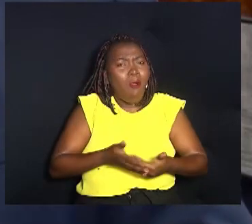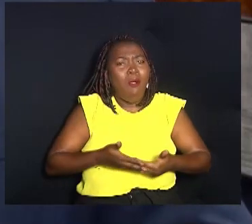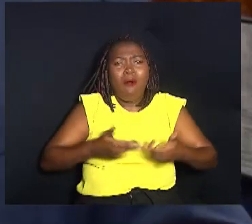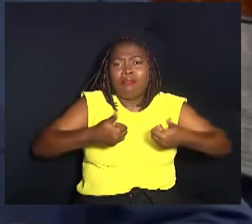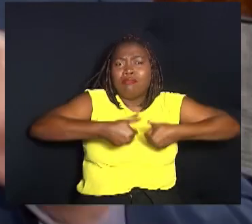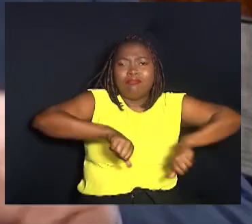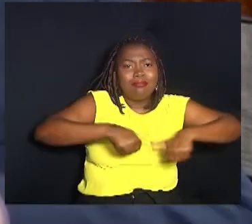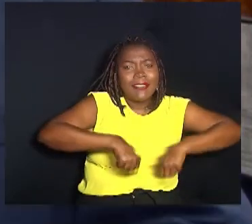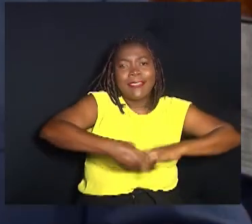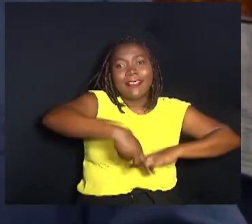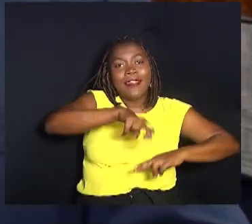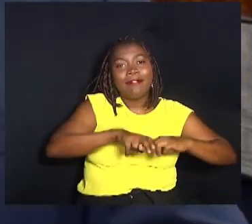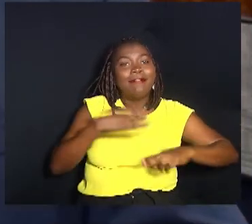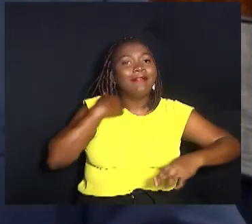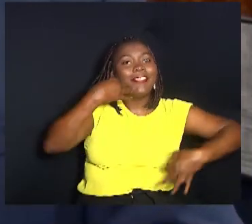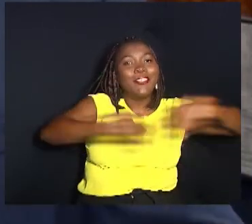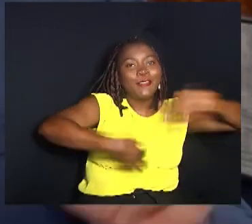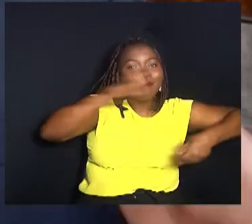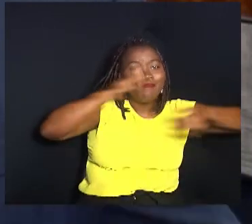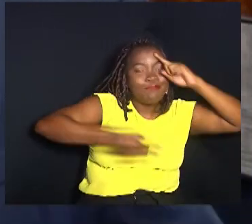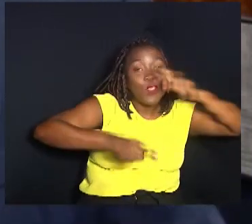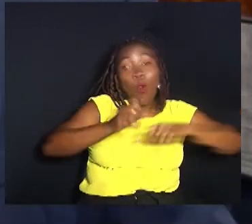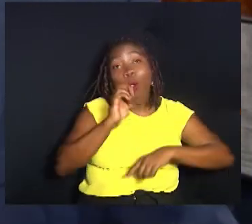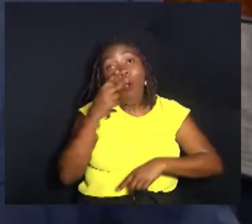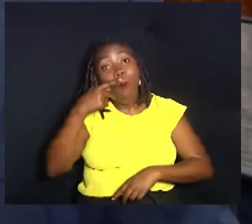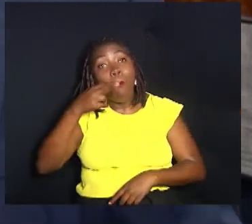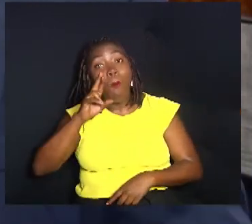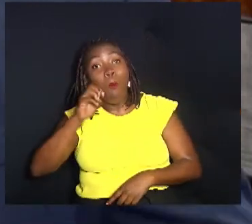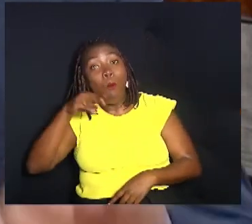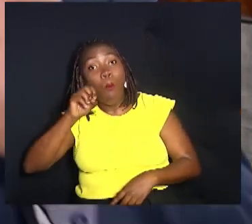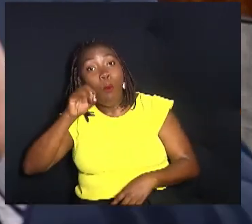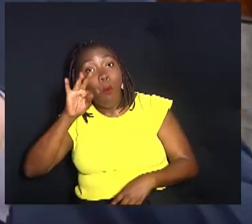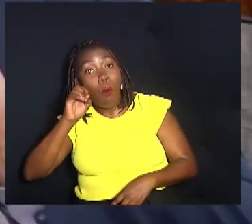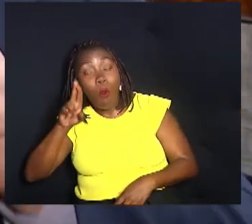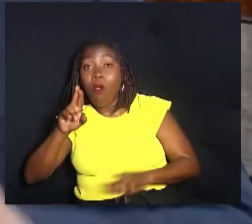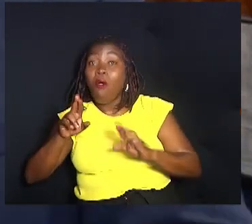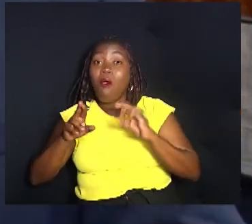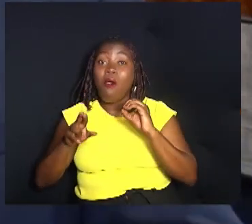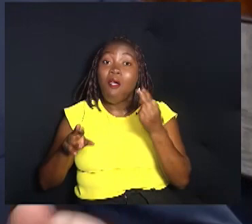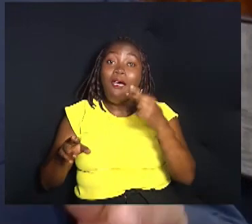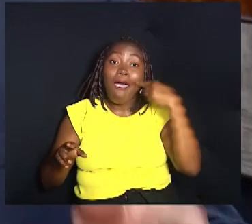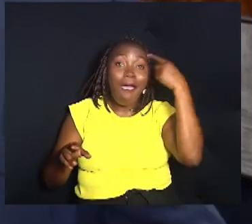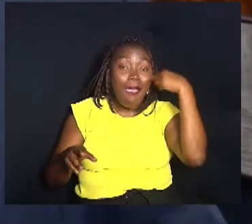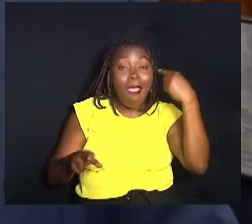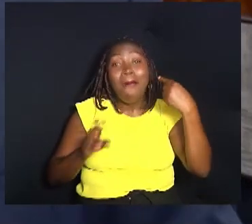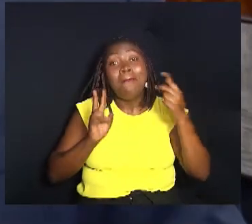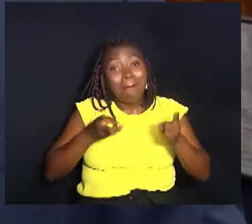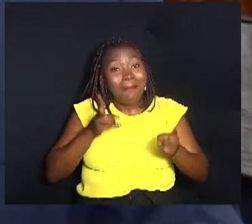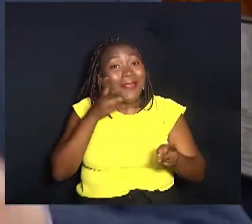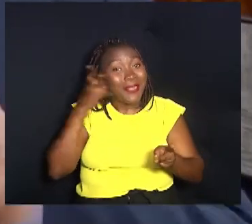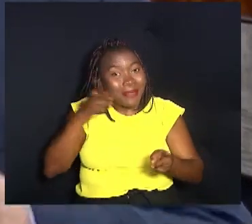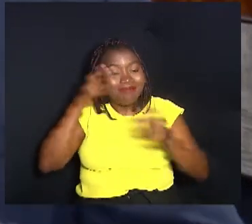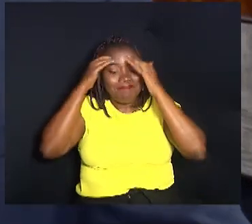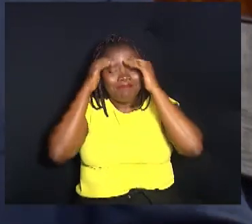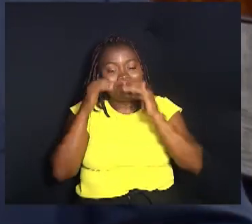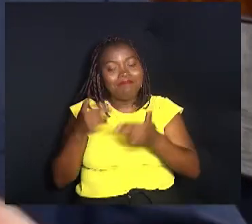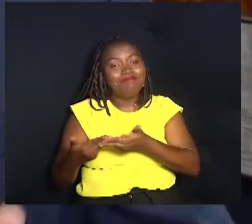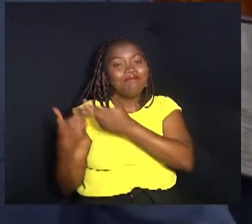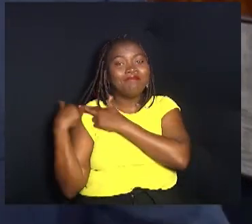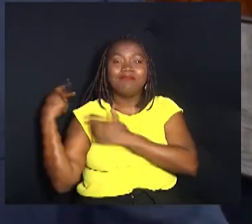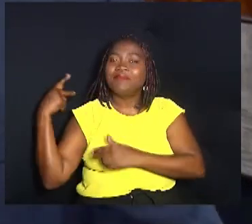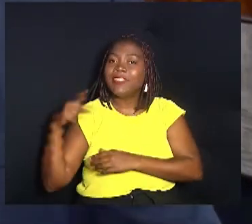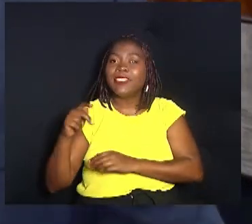mesa de juiz, sentado numa mesa de promotor, sendo advogado ou talvez sendo até vereador, ele cumpra o papel dele, faça